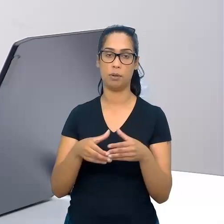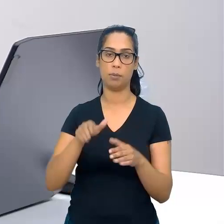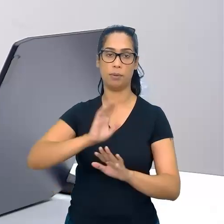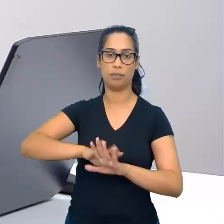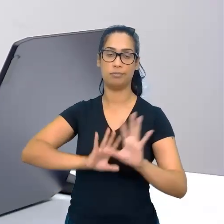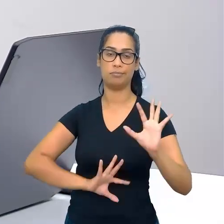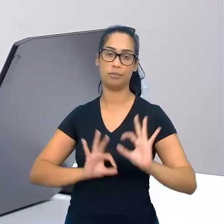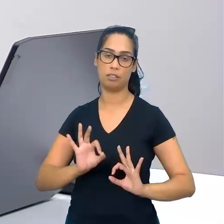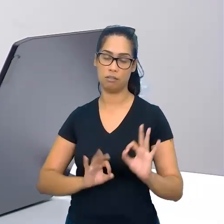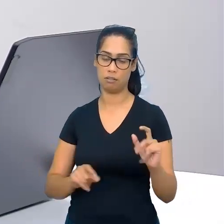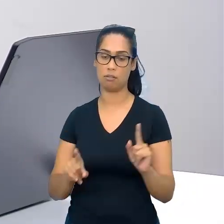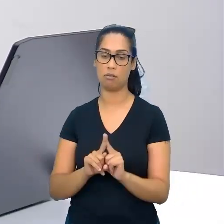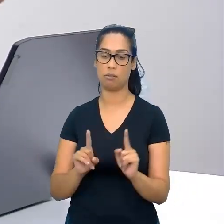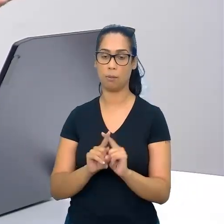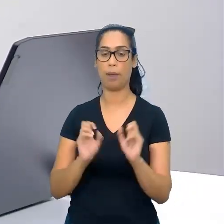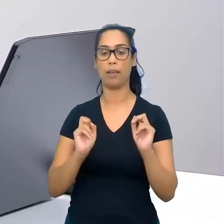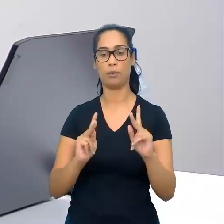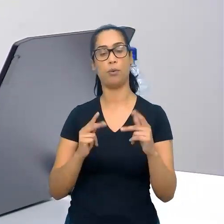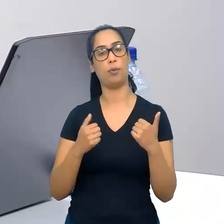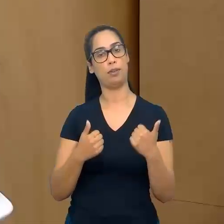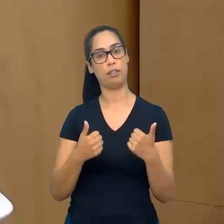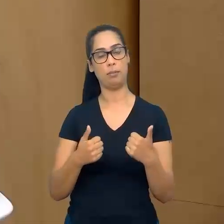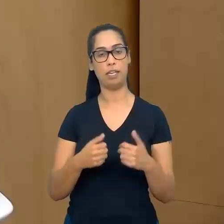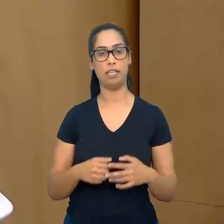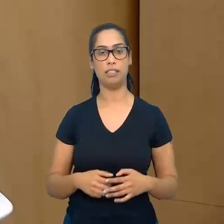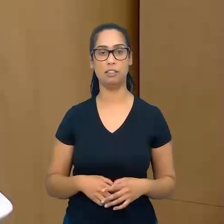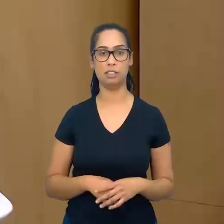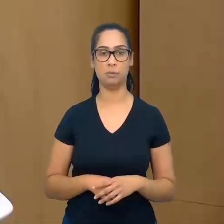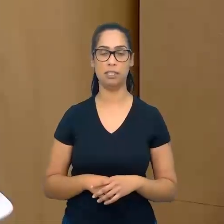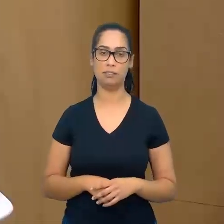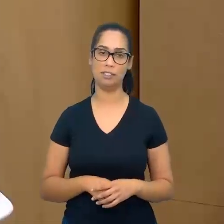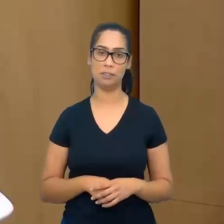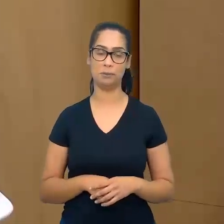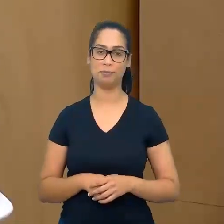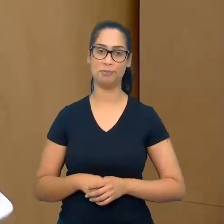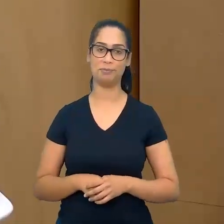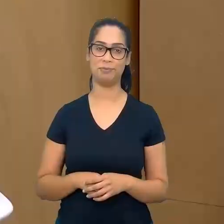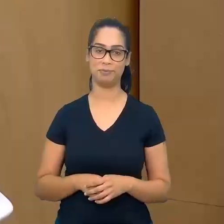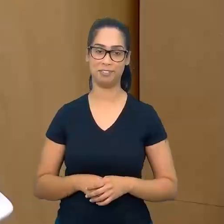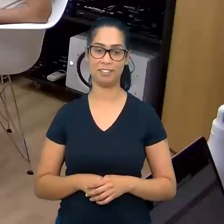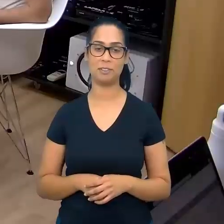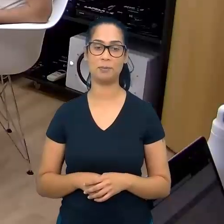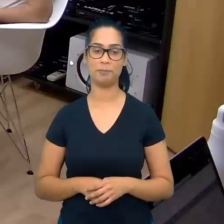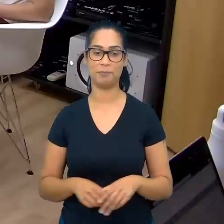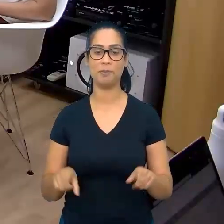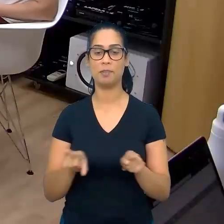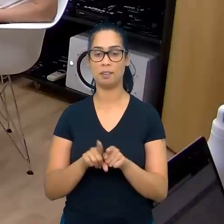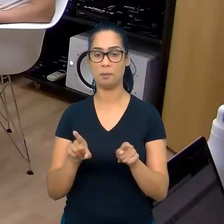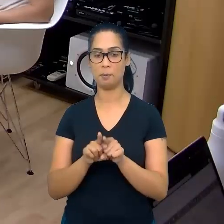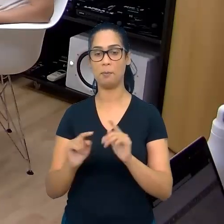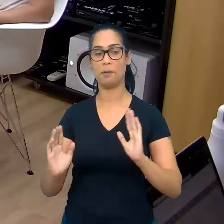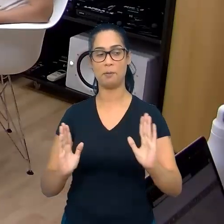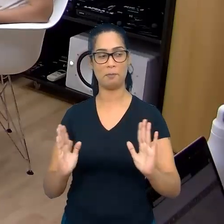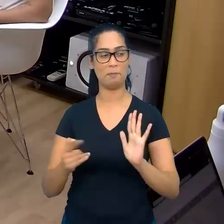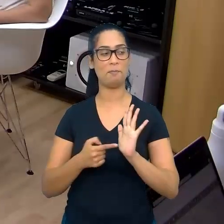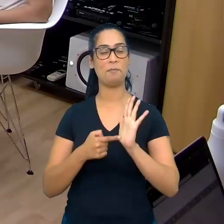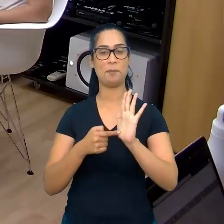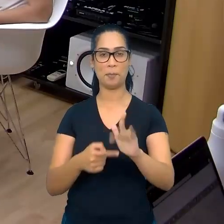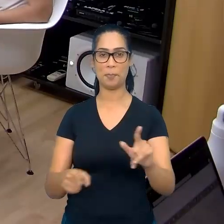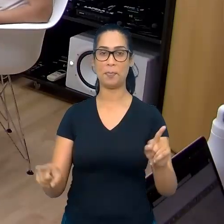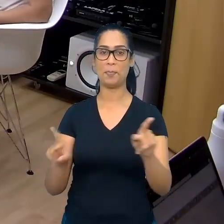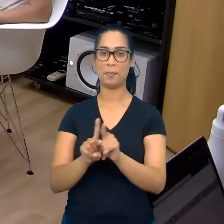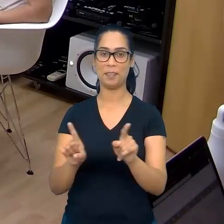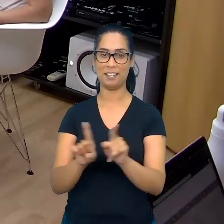aqui também né que ajudaram ali no começo principalmente durante a apresentação Muito obrigado pela